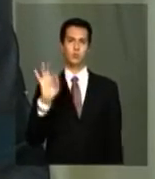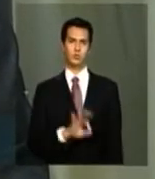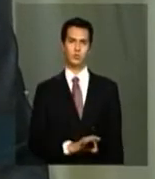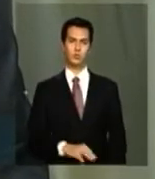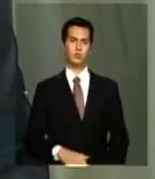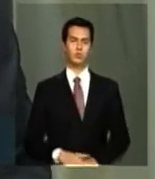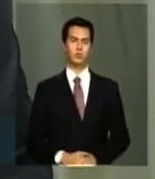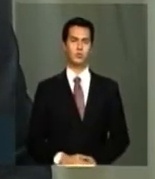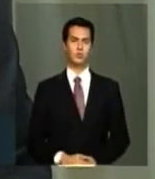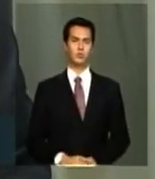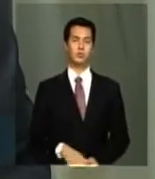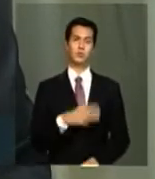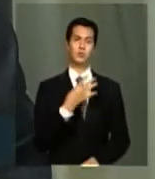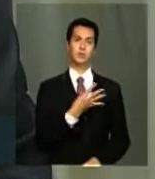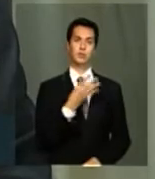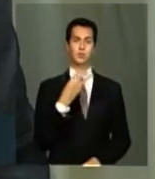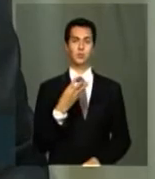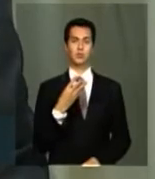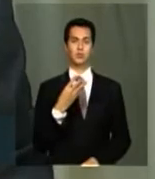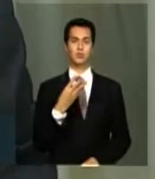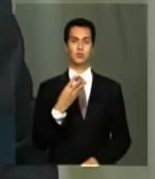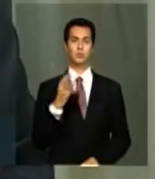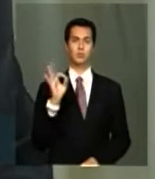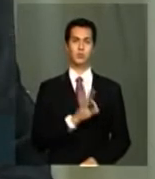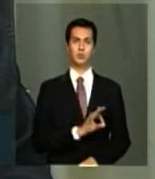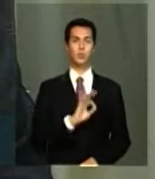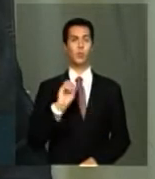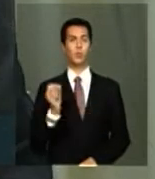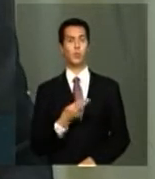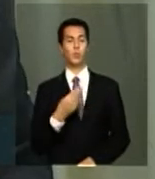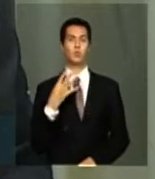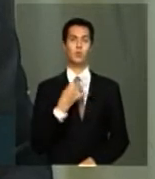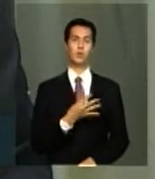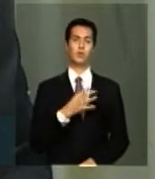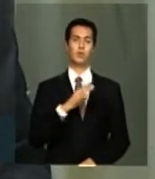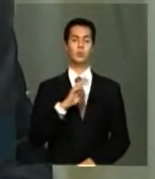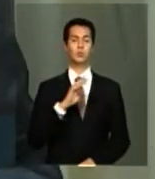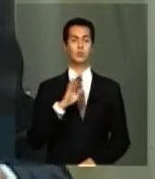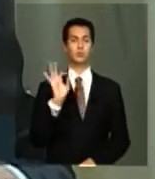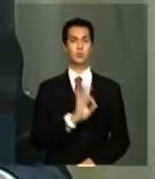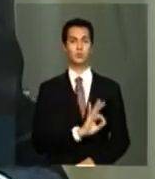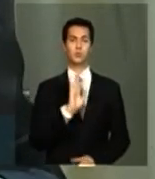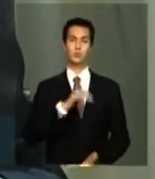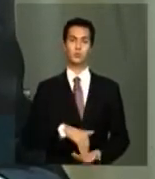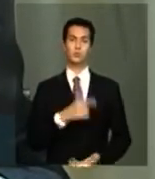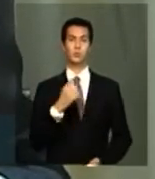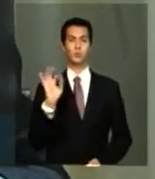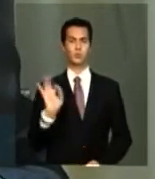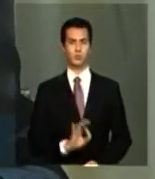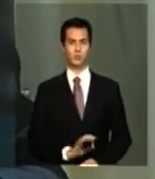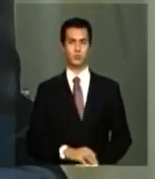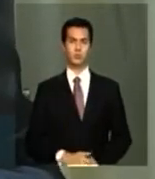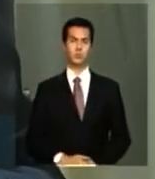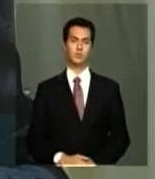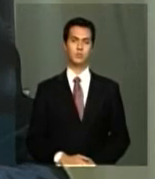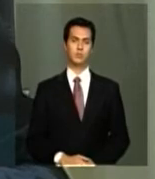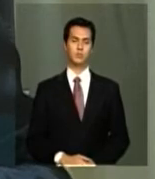para 31 ou de quatro para um para aqueles que estão no